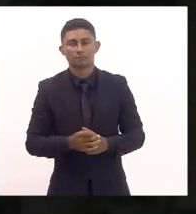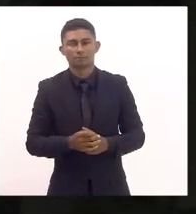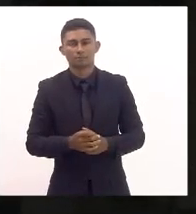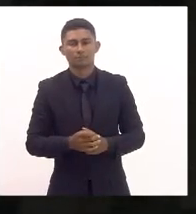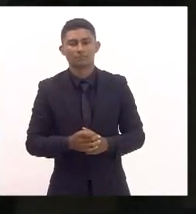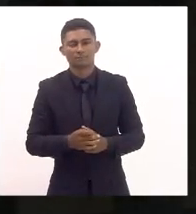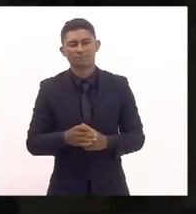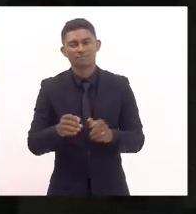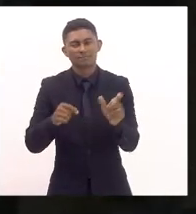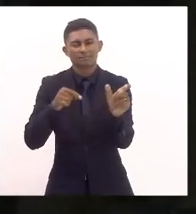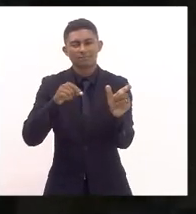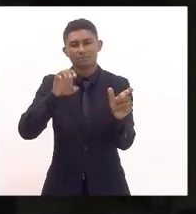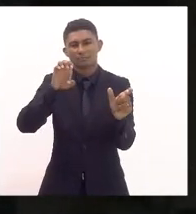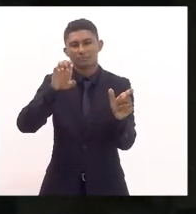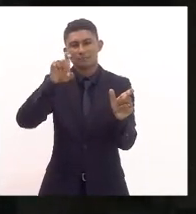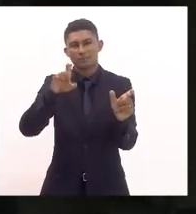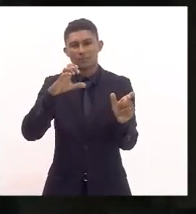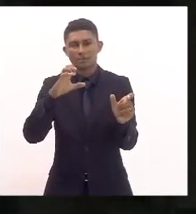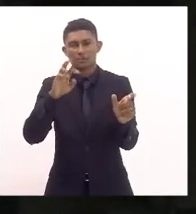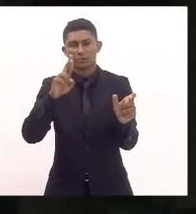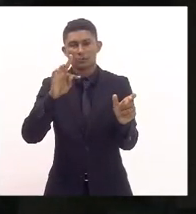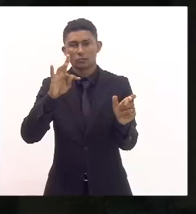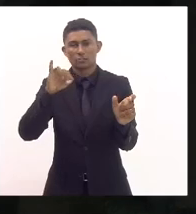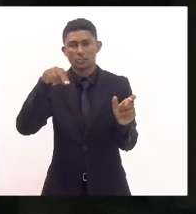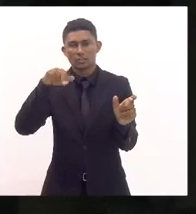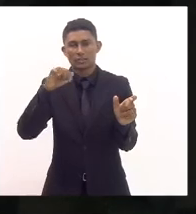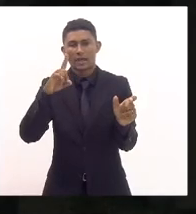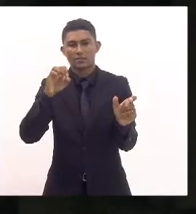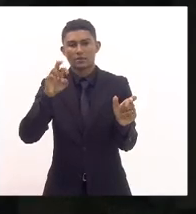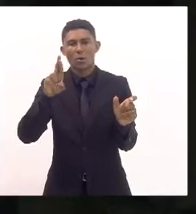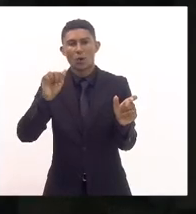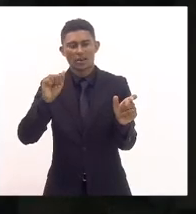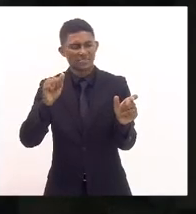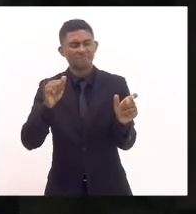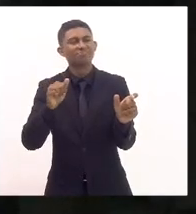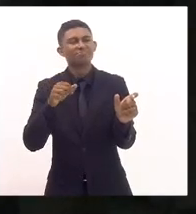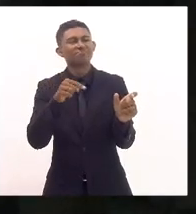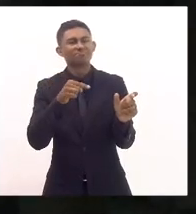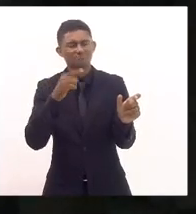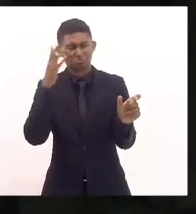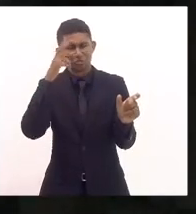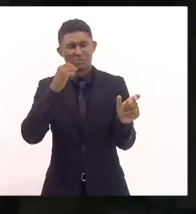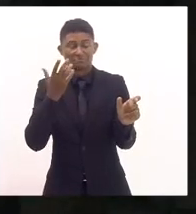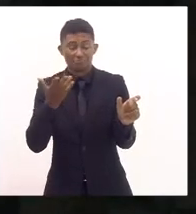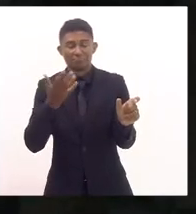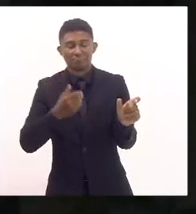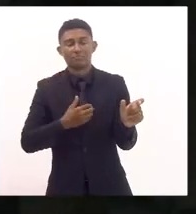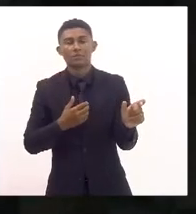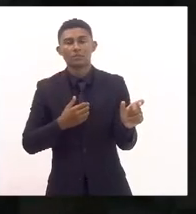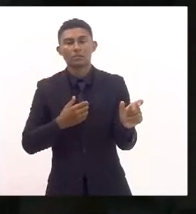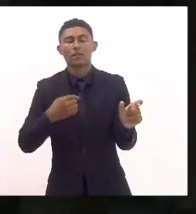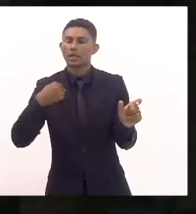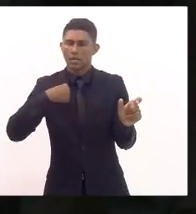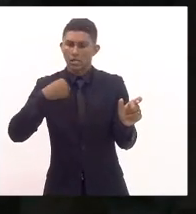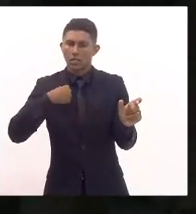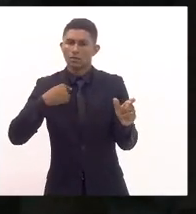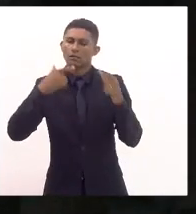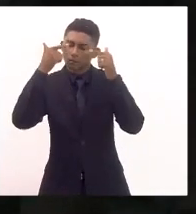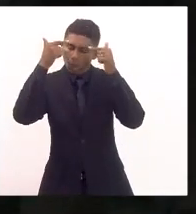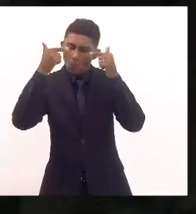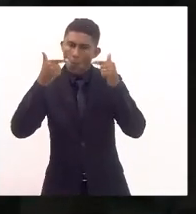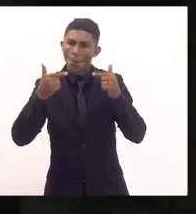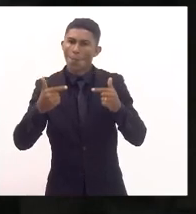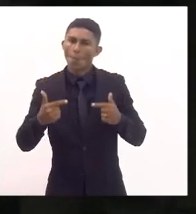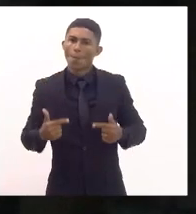nome bonito escrutínio narradora on e eu vou me abster de